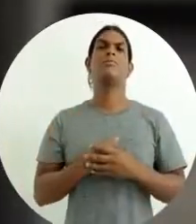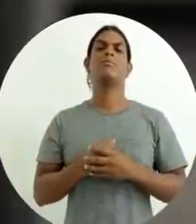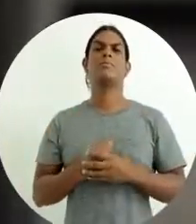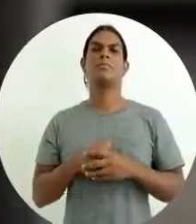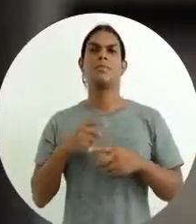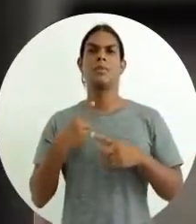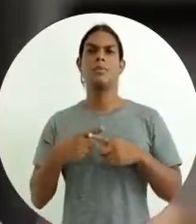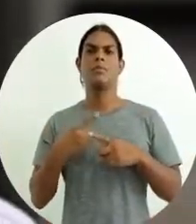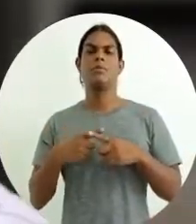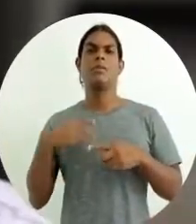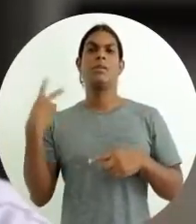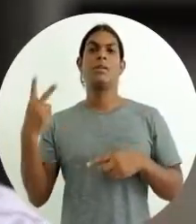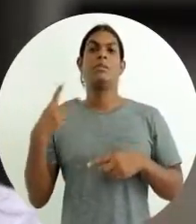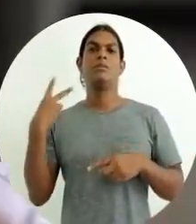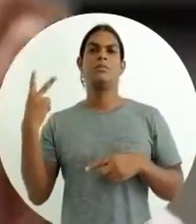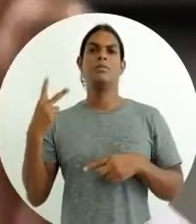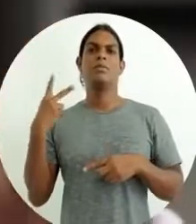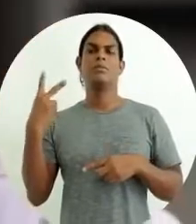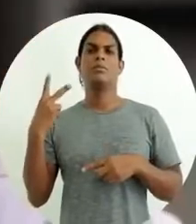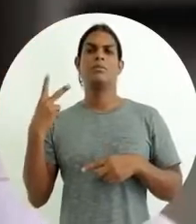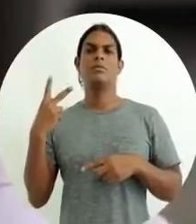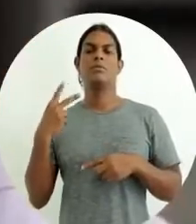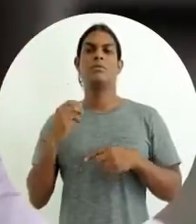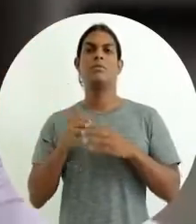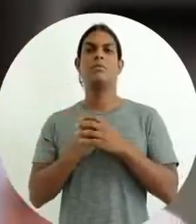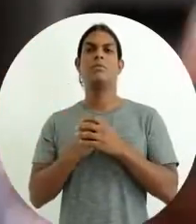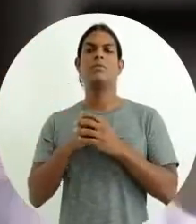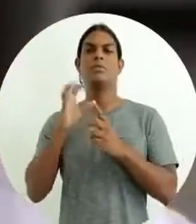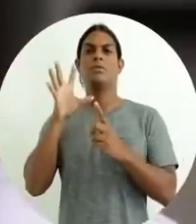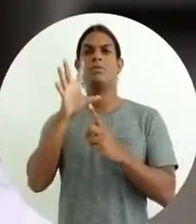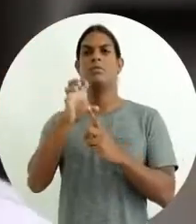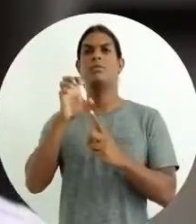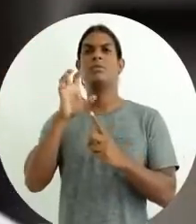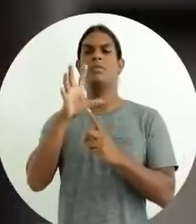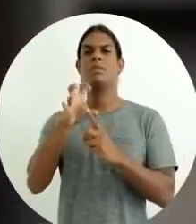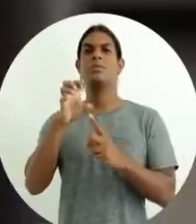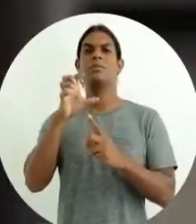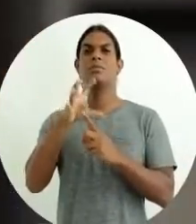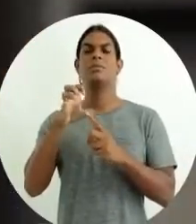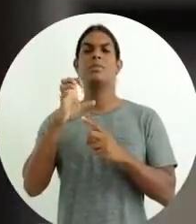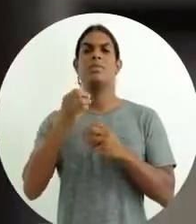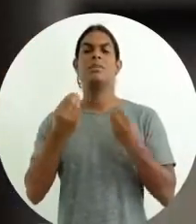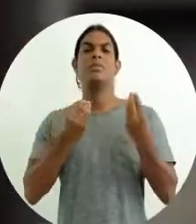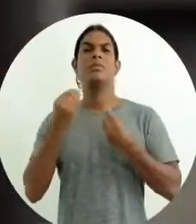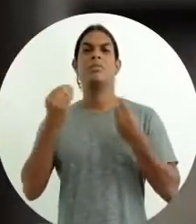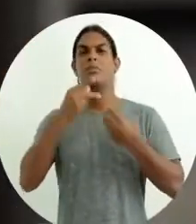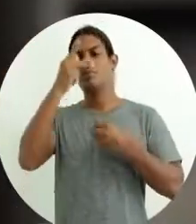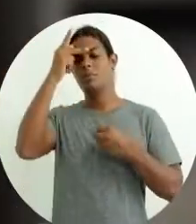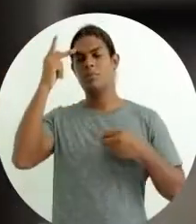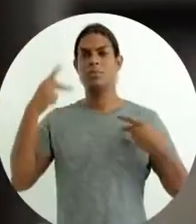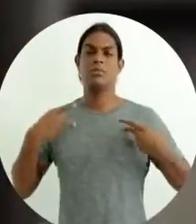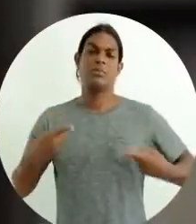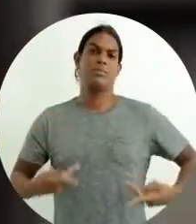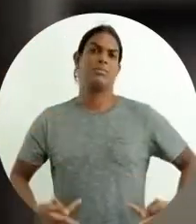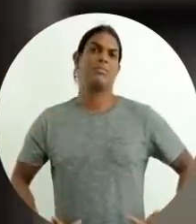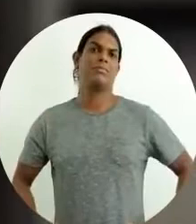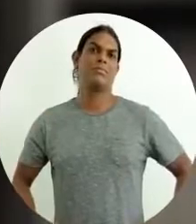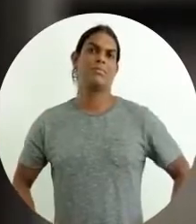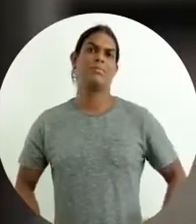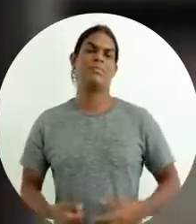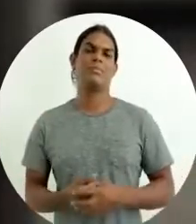os valores, porque os valores, eles vão influenciar no comportamento de todas as pessoas dentro